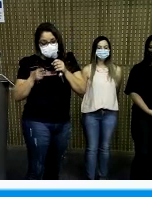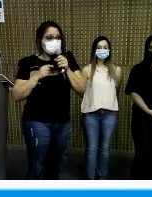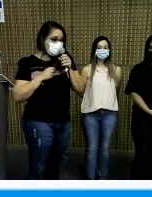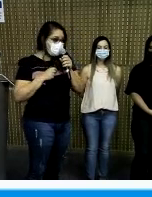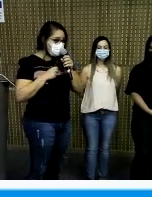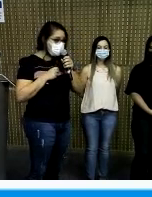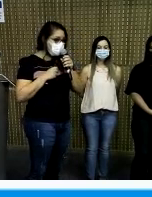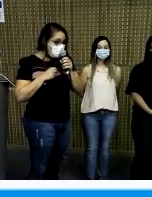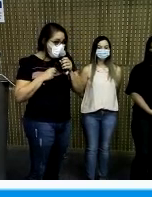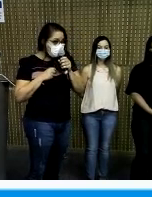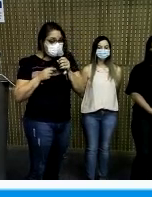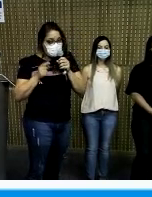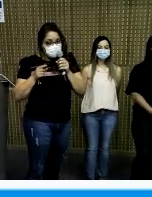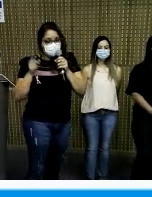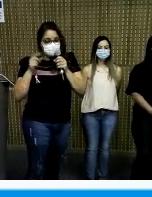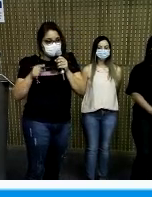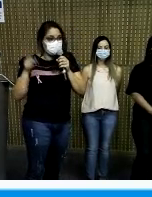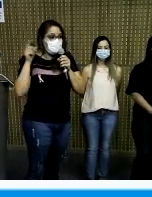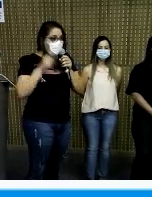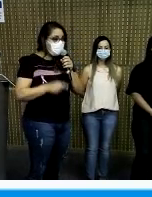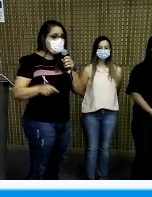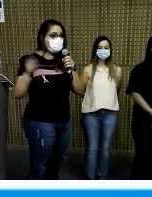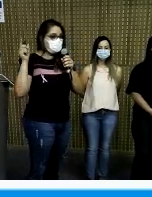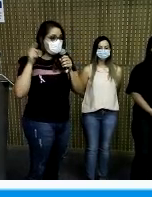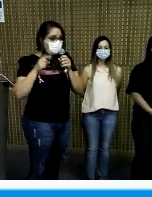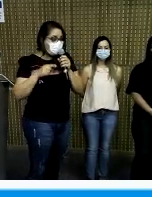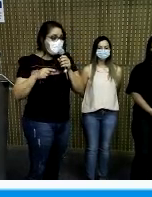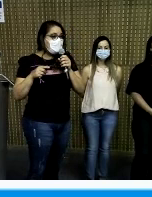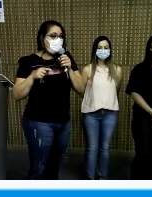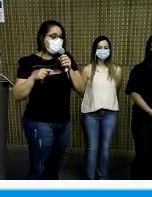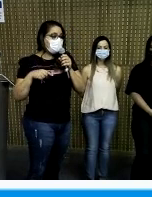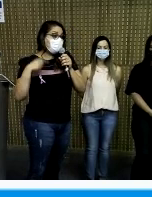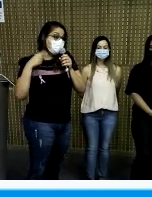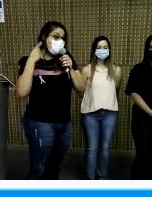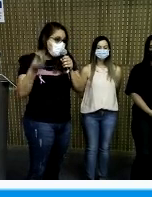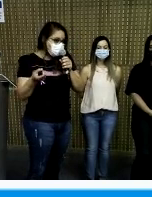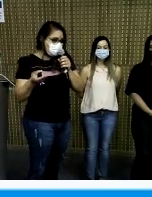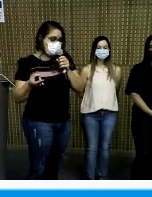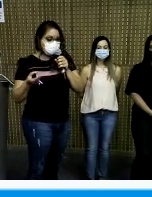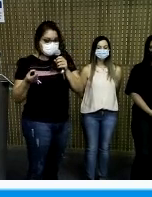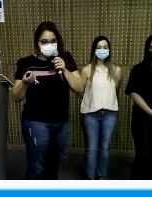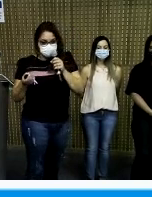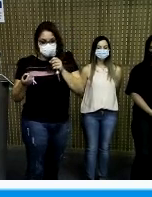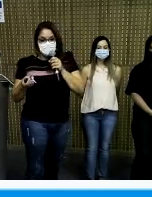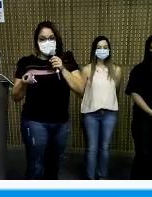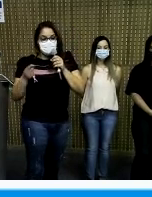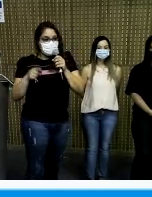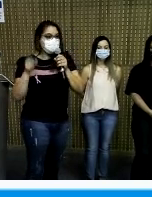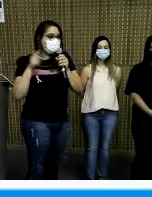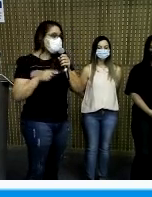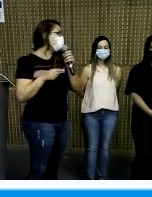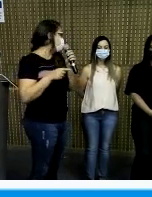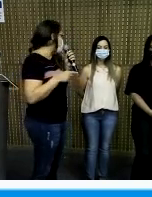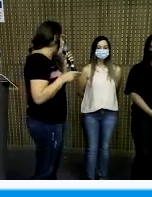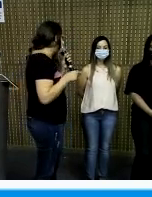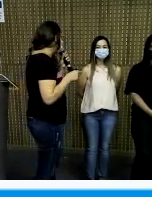da consulta de atendimento domiciliar, que foi algo que a gente observou, né, que está muito baixo nesse período. Mas,